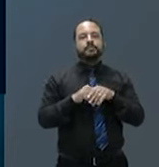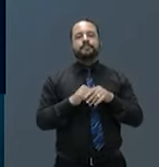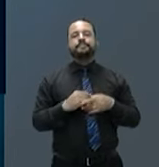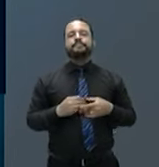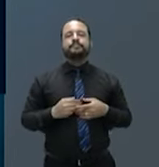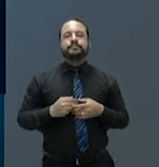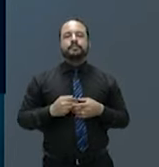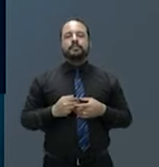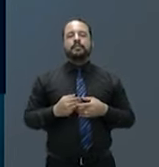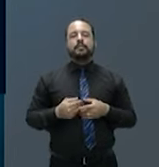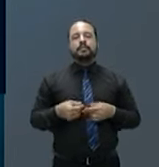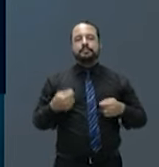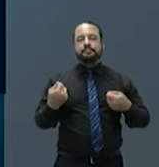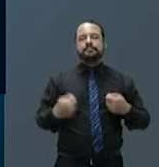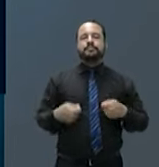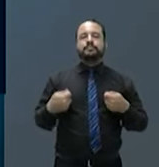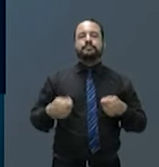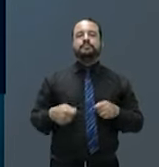preciso